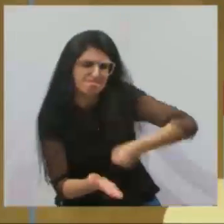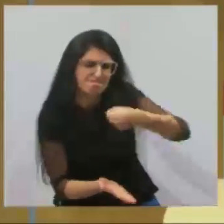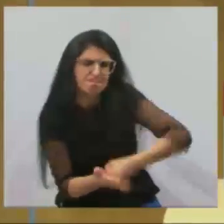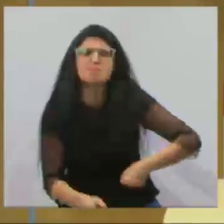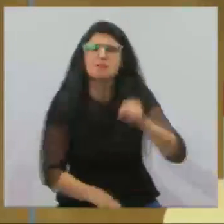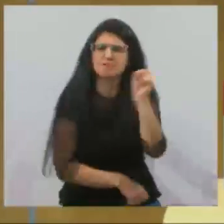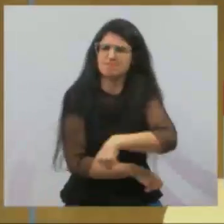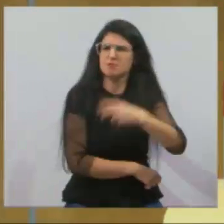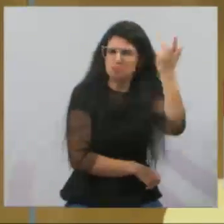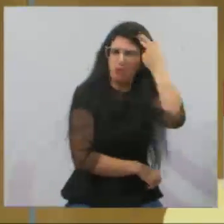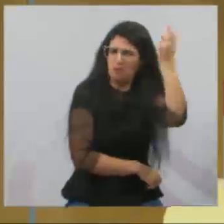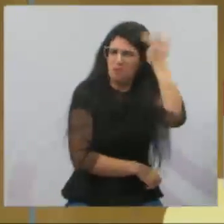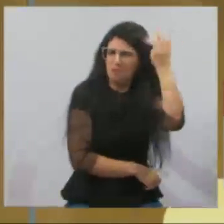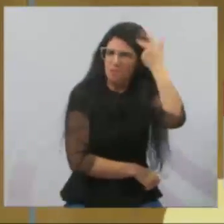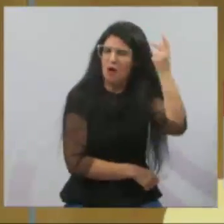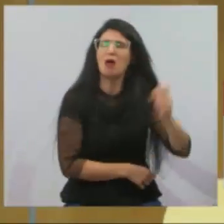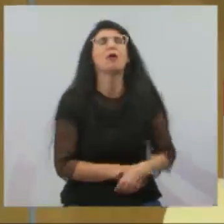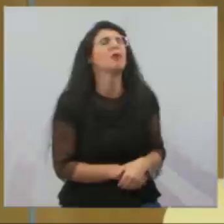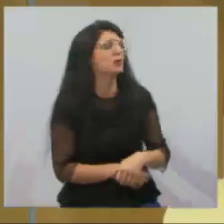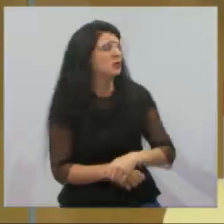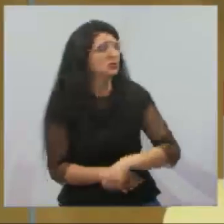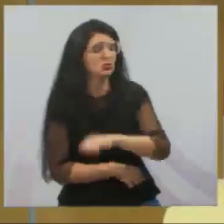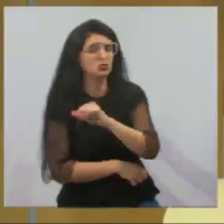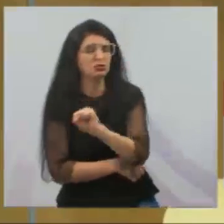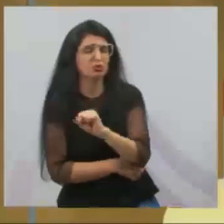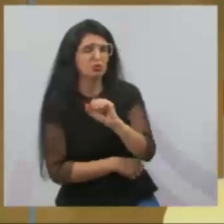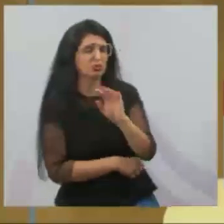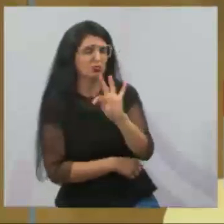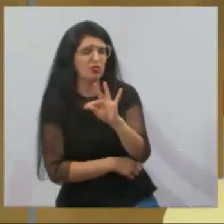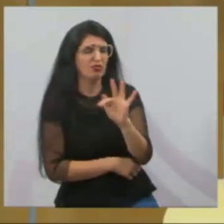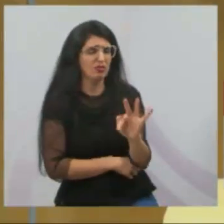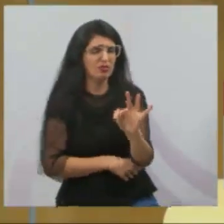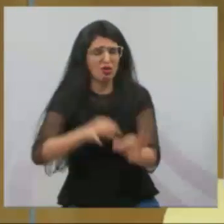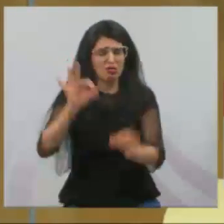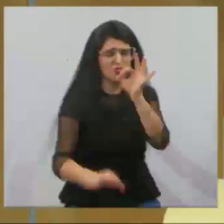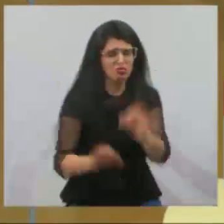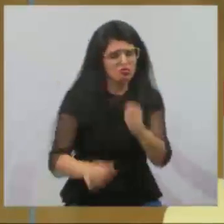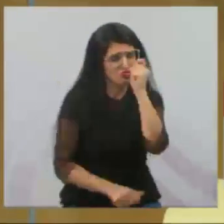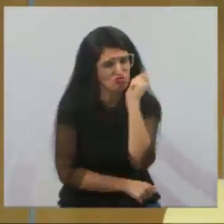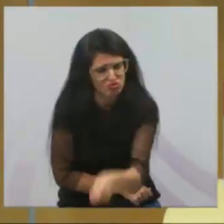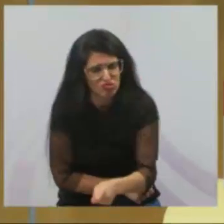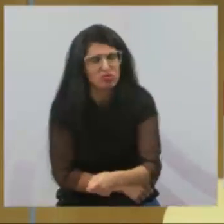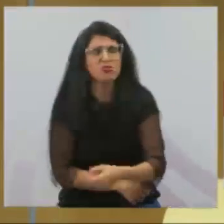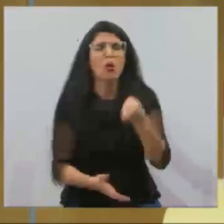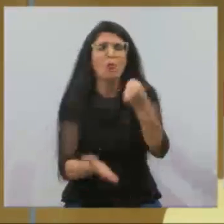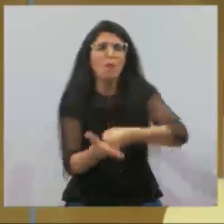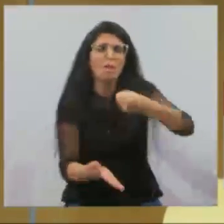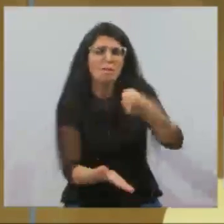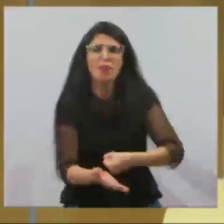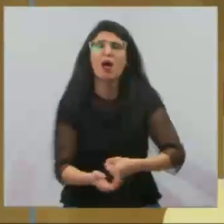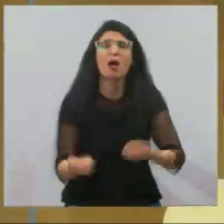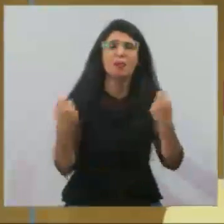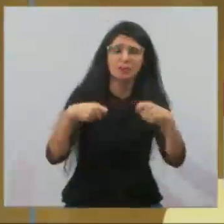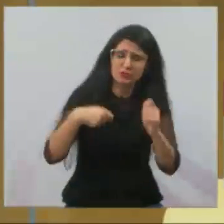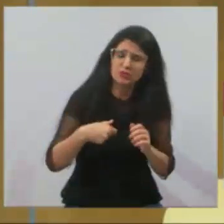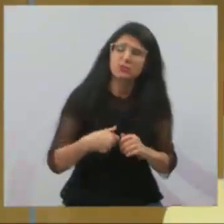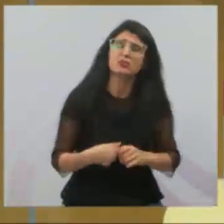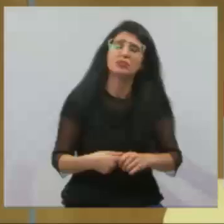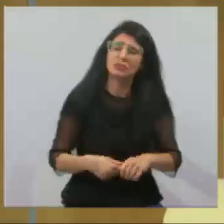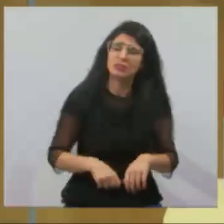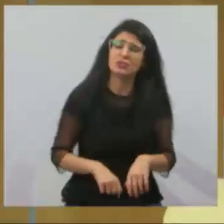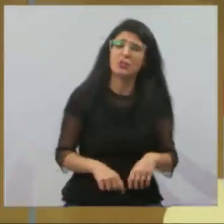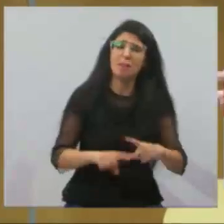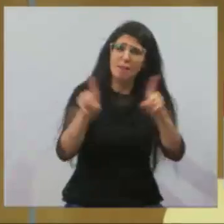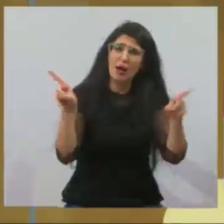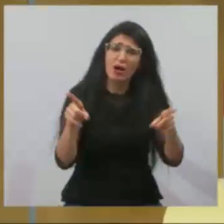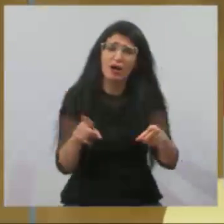mandar cobrar do Supremo para que julgue logo. Para que julgue logo. Só que tem um prazo para ser votado esse